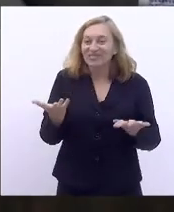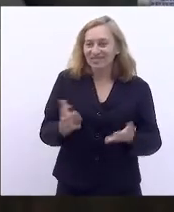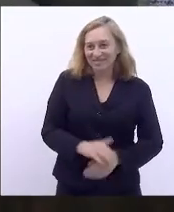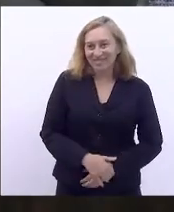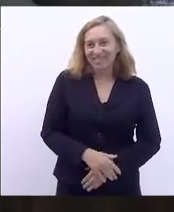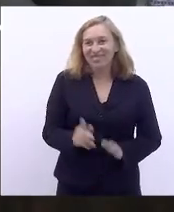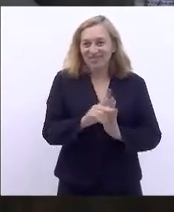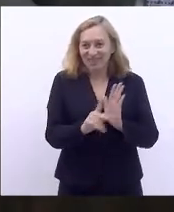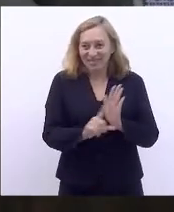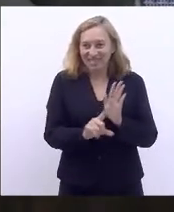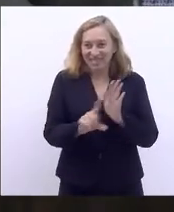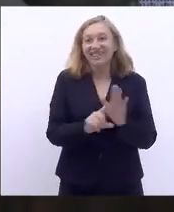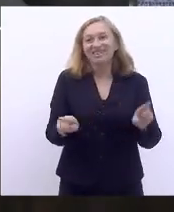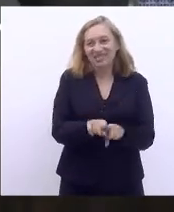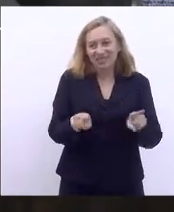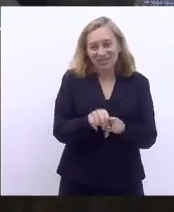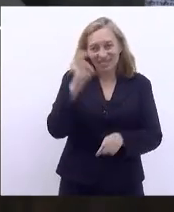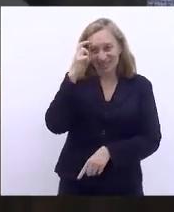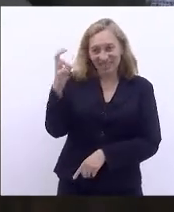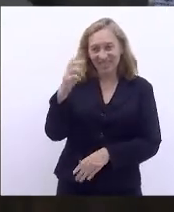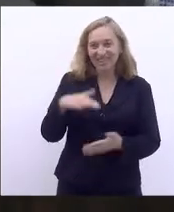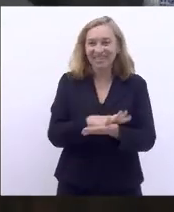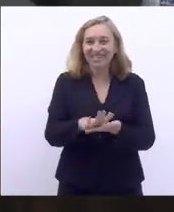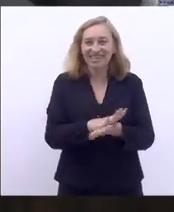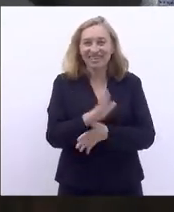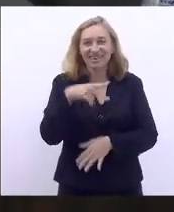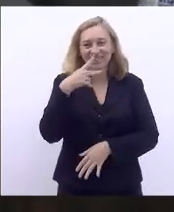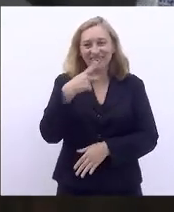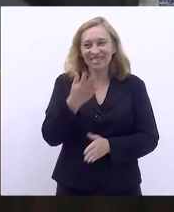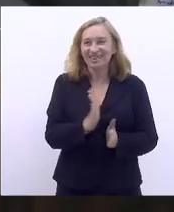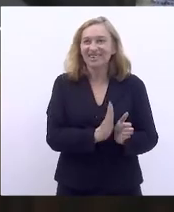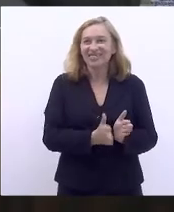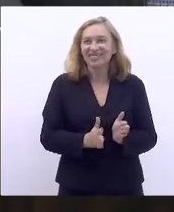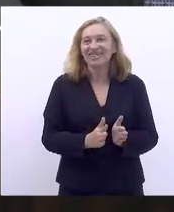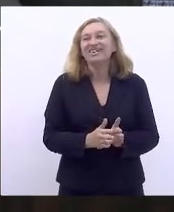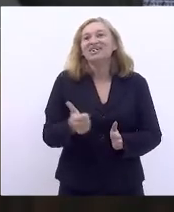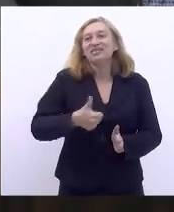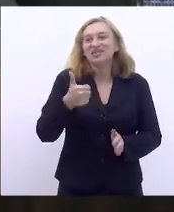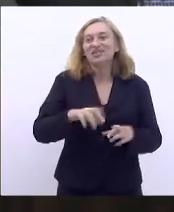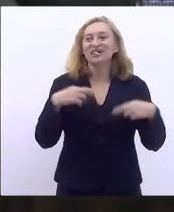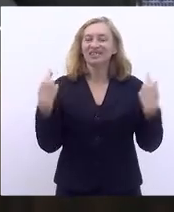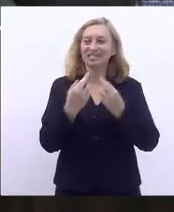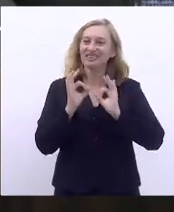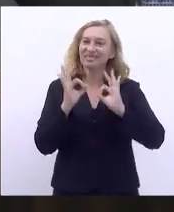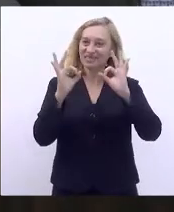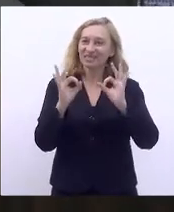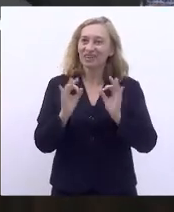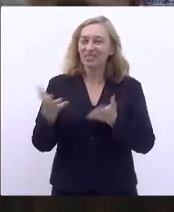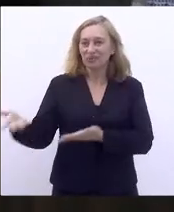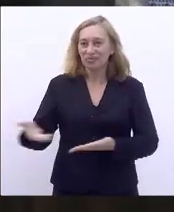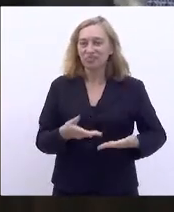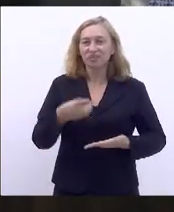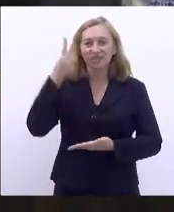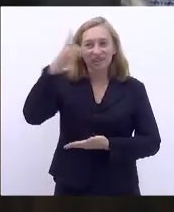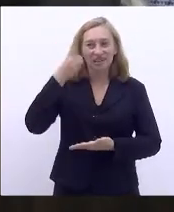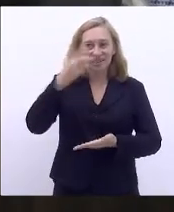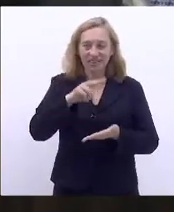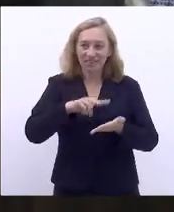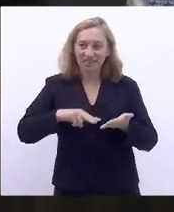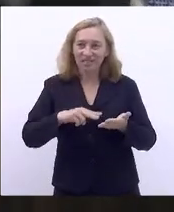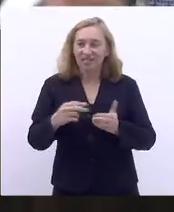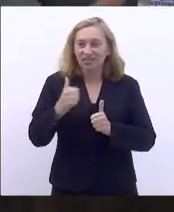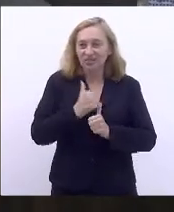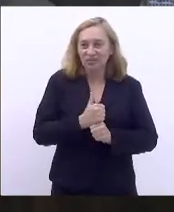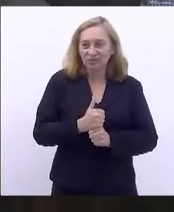Projeto de lei também é cultura. Muita coisa. Nada mais a tratar. Na primeira sessão extraordinária, a presidência convida a deputada Tia Ju para estar aqui na